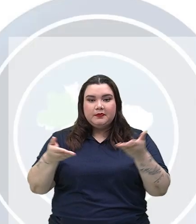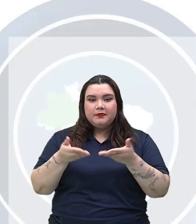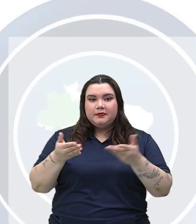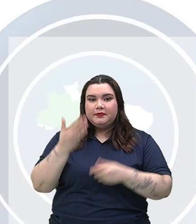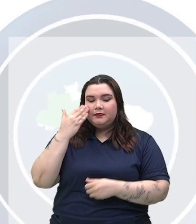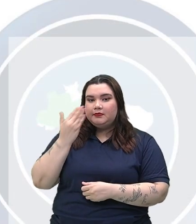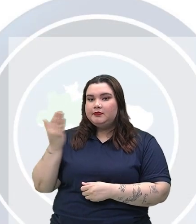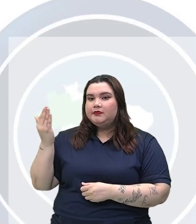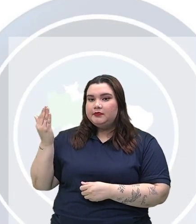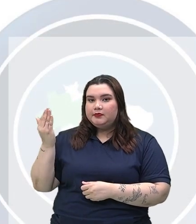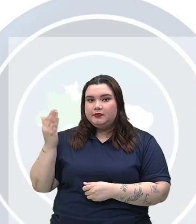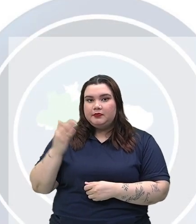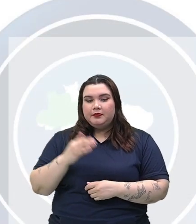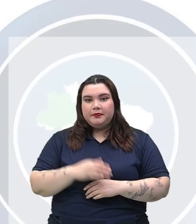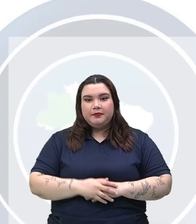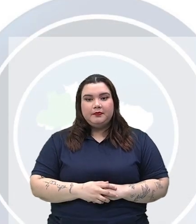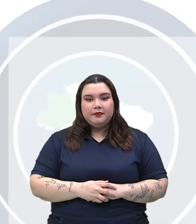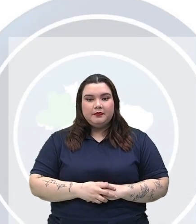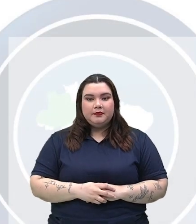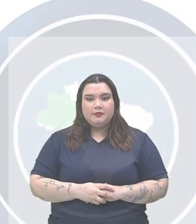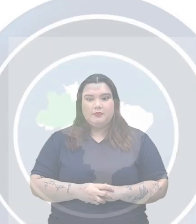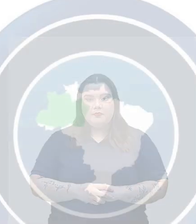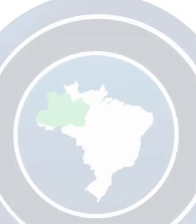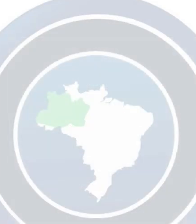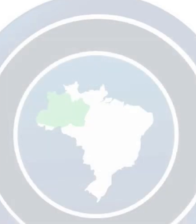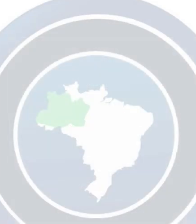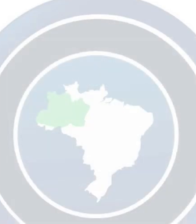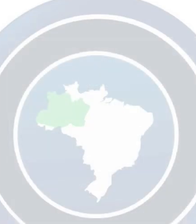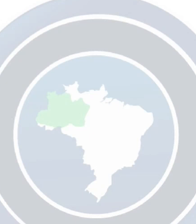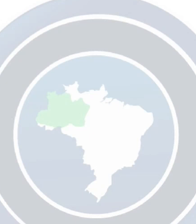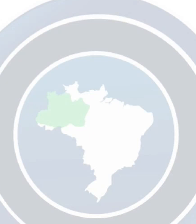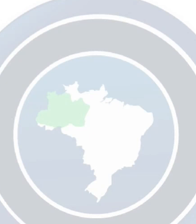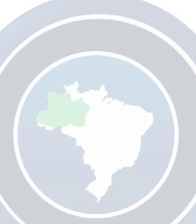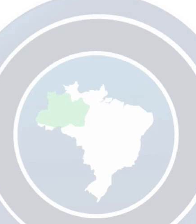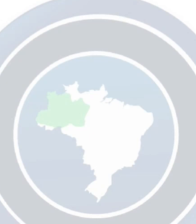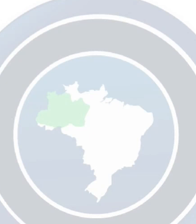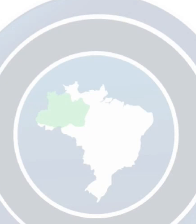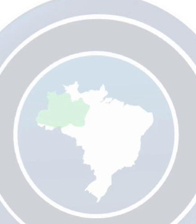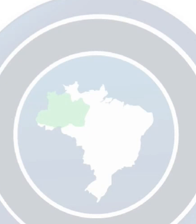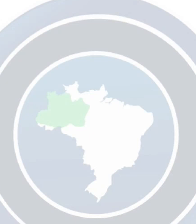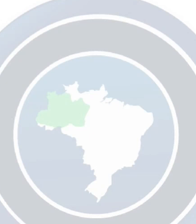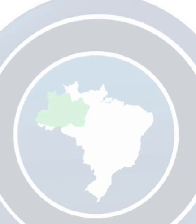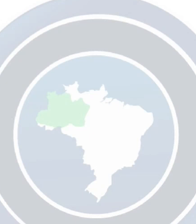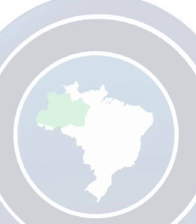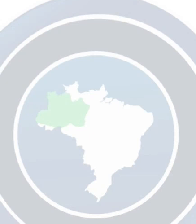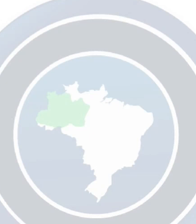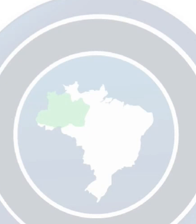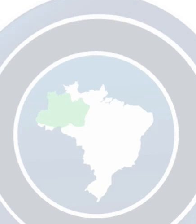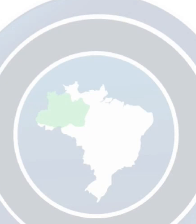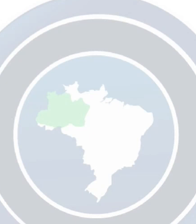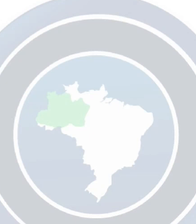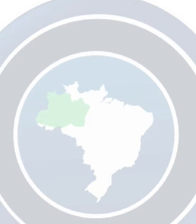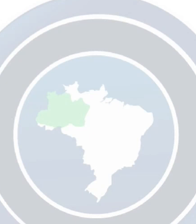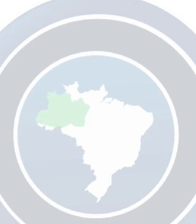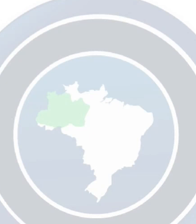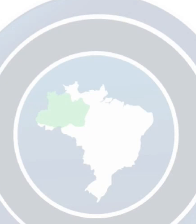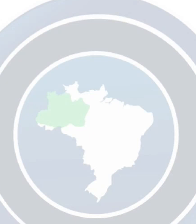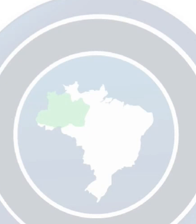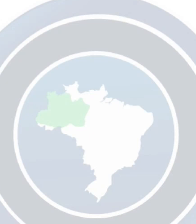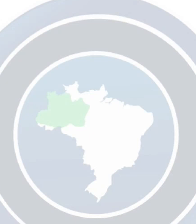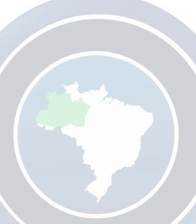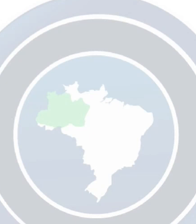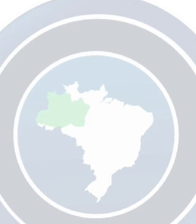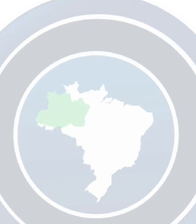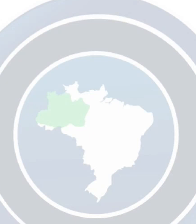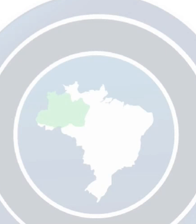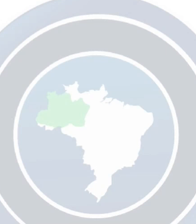Vamos lá. Bem, a ficha de frequência ela deve ser preenchida mensalmente, mesmo que tenha mais